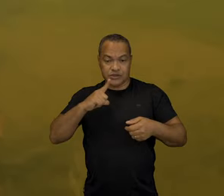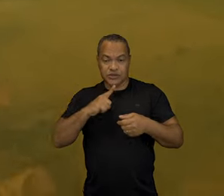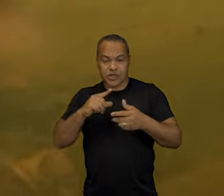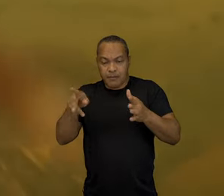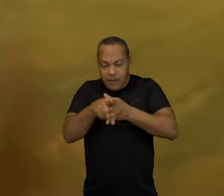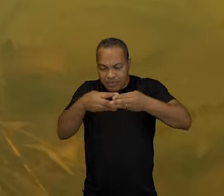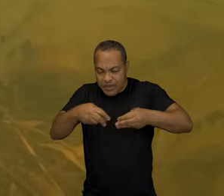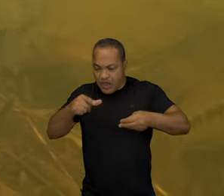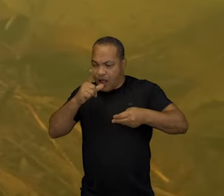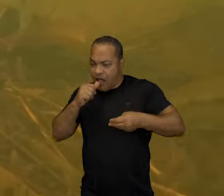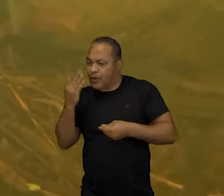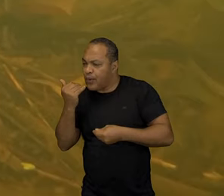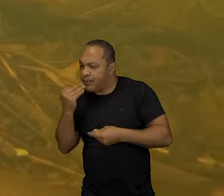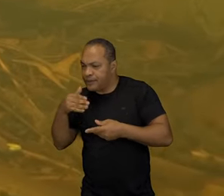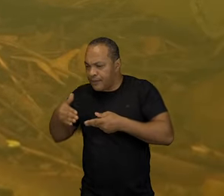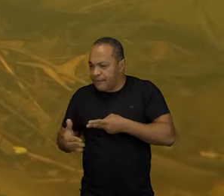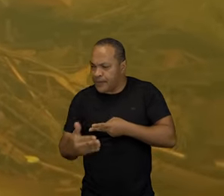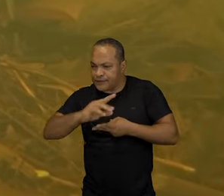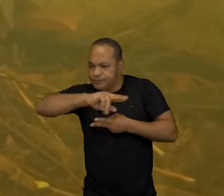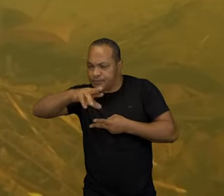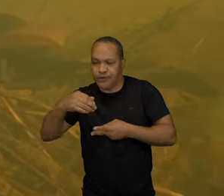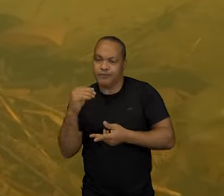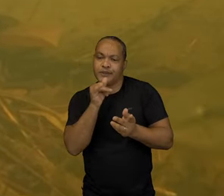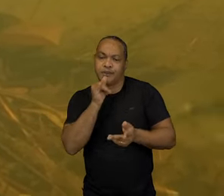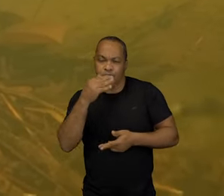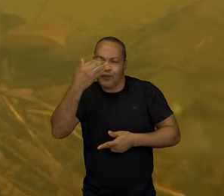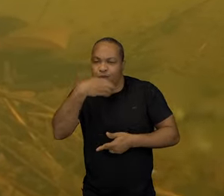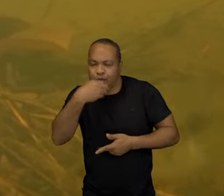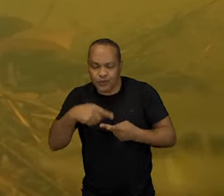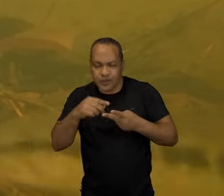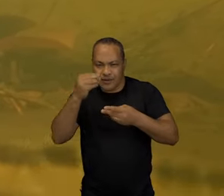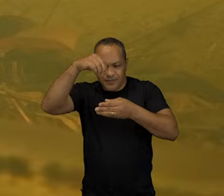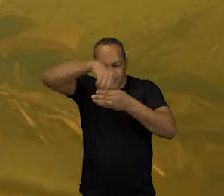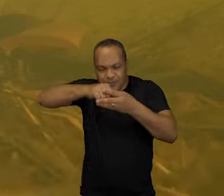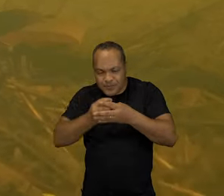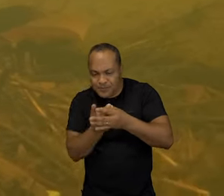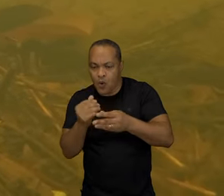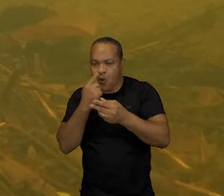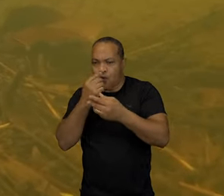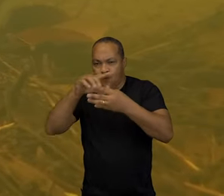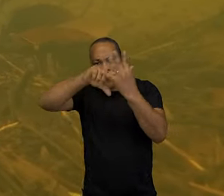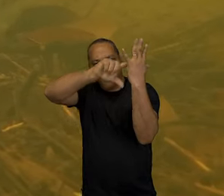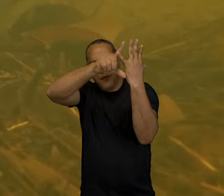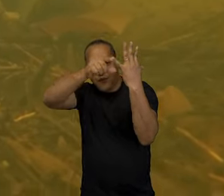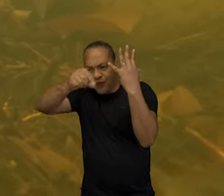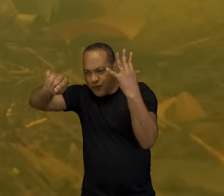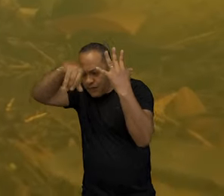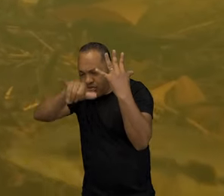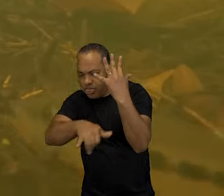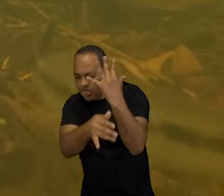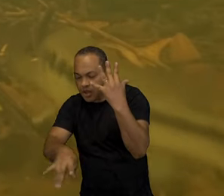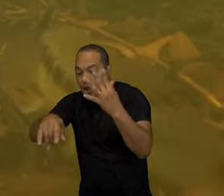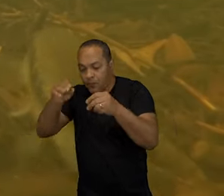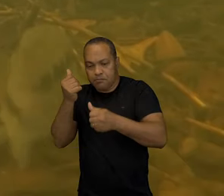da terra para água, alimento, para peixes ali, por exemplo, uma fruta que cai, uma semente, folha, e os hábitats, a complexidade